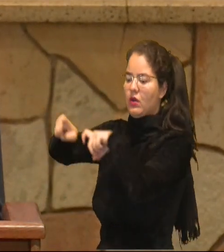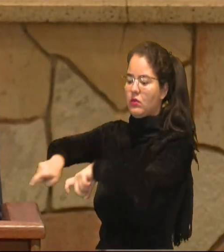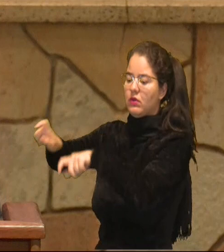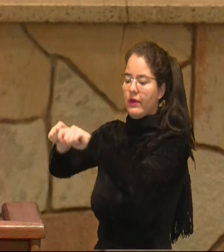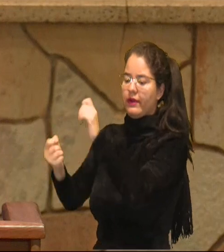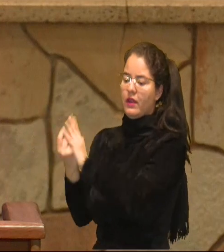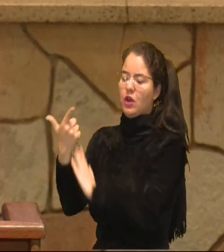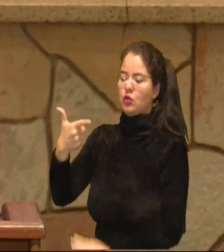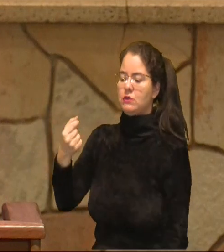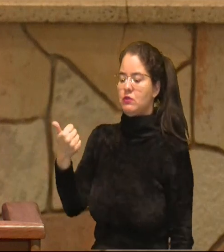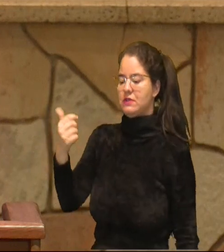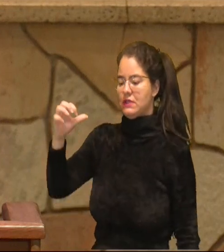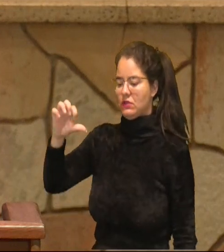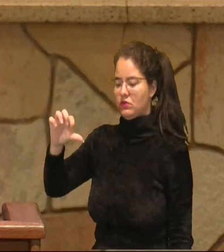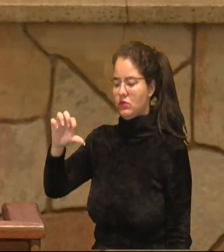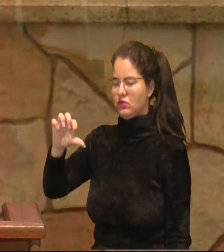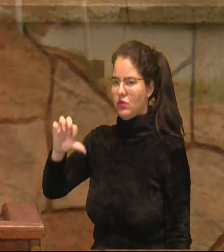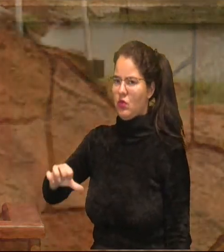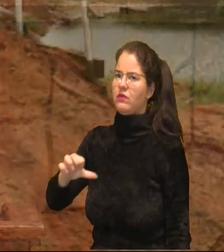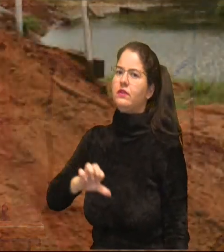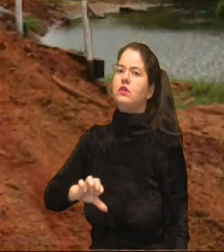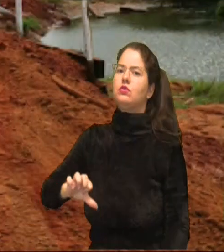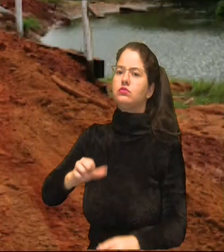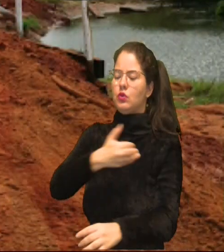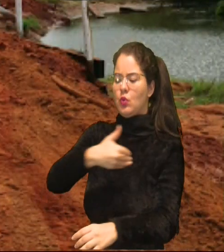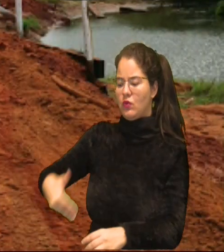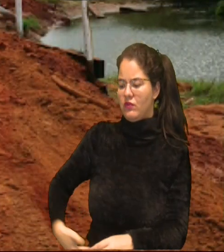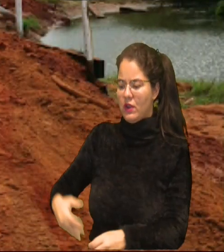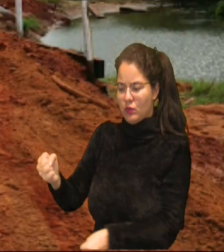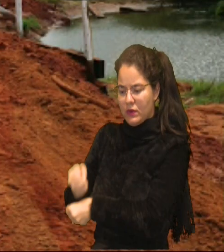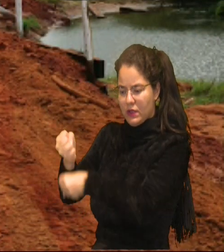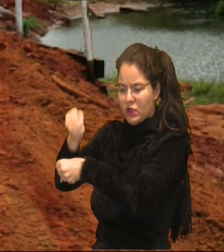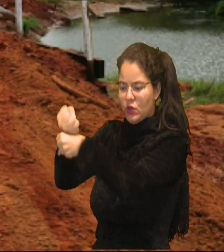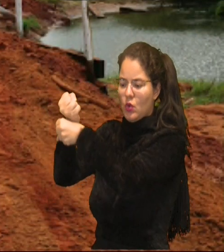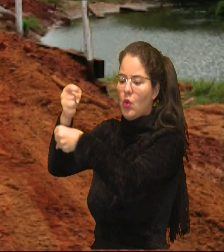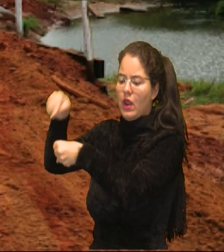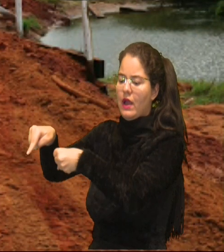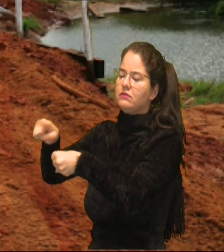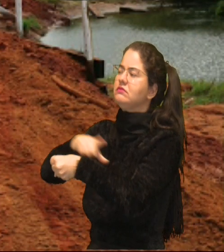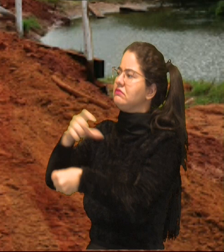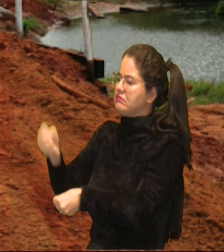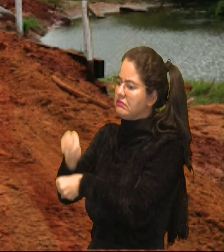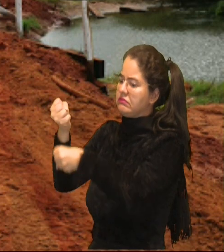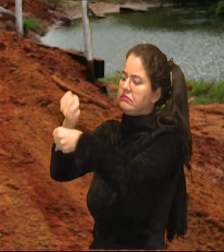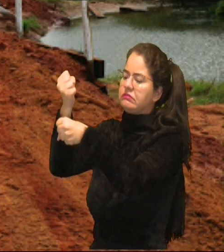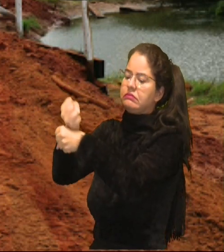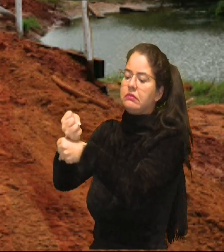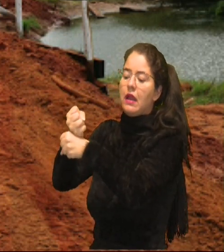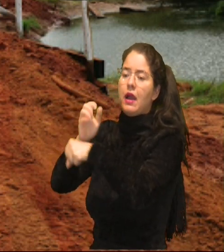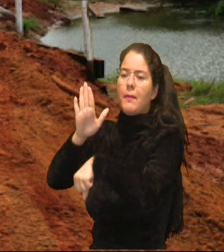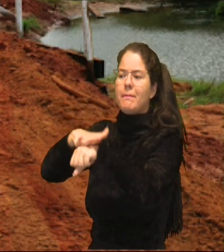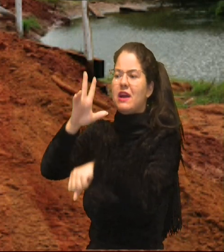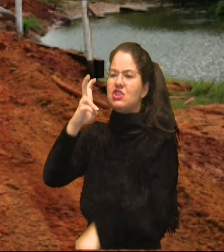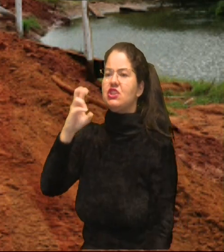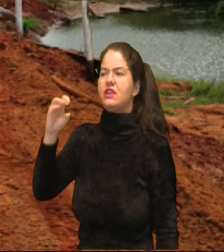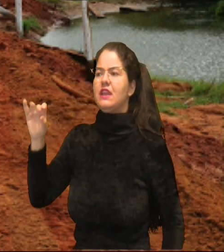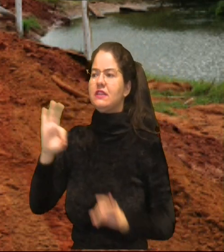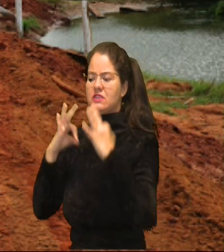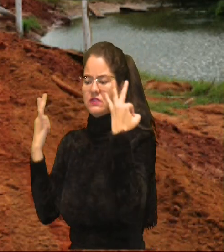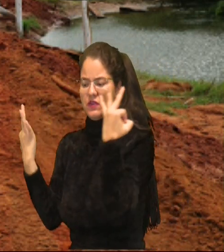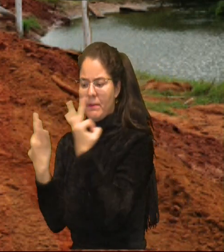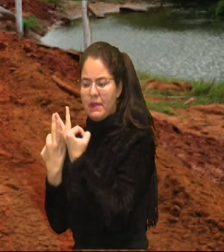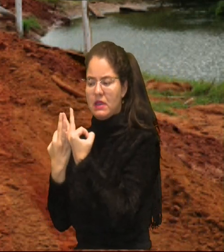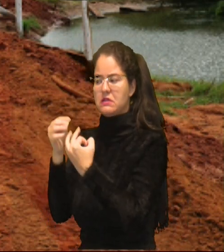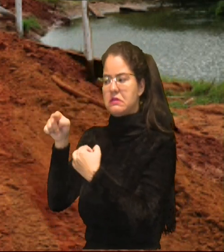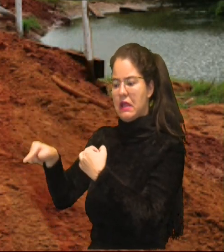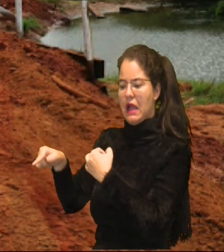Distrito Federal. O governo tem feito obras importantes ali naquele lugar, mais de 500 famílias agora. O plano